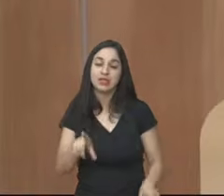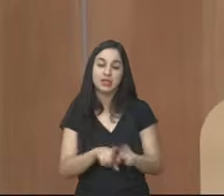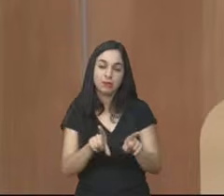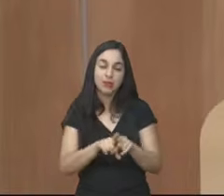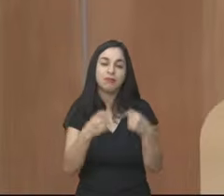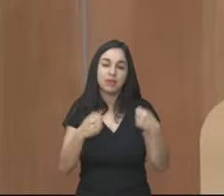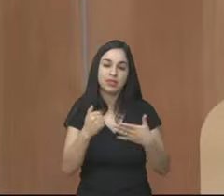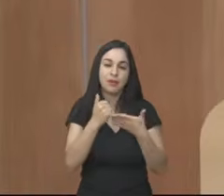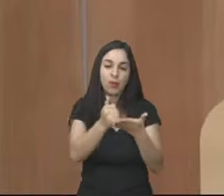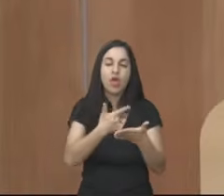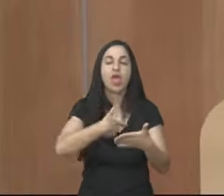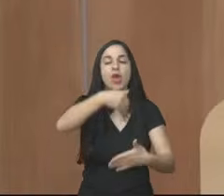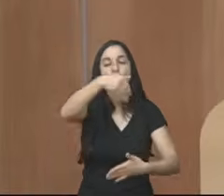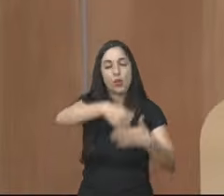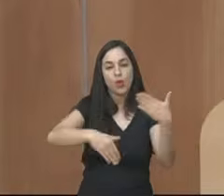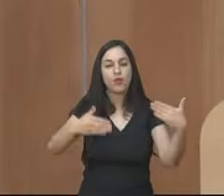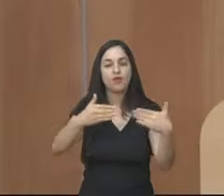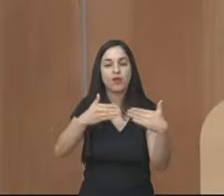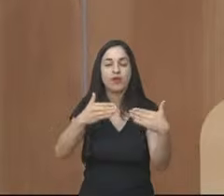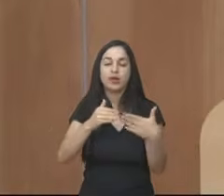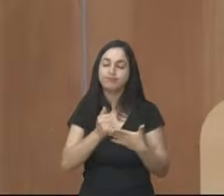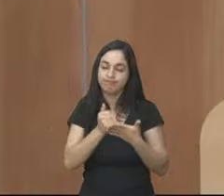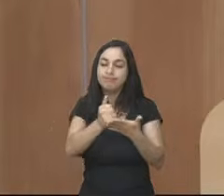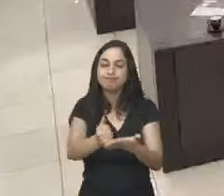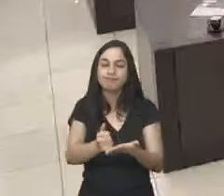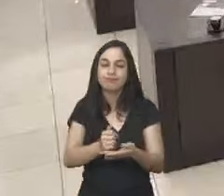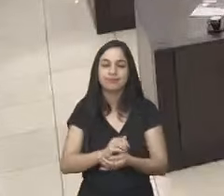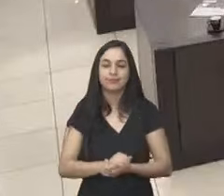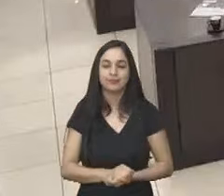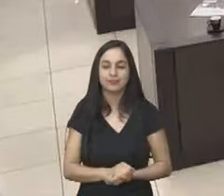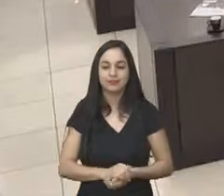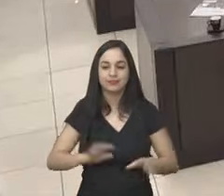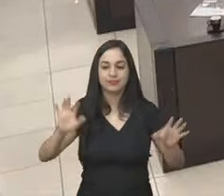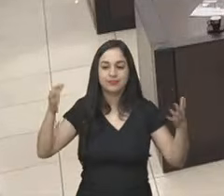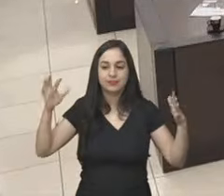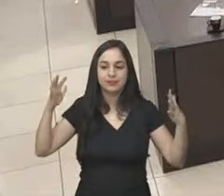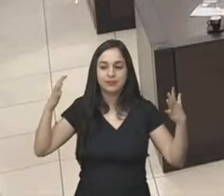apoio de vocês. Meu voto é favorável, conto com o meu apoio.